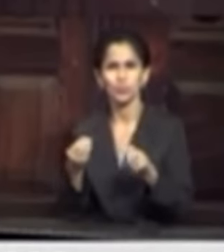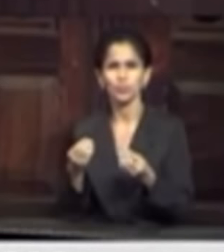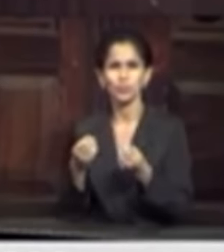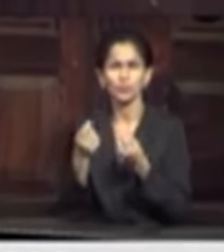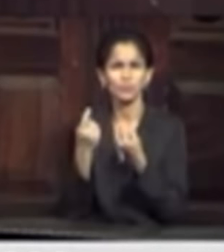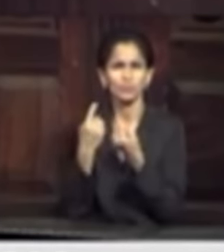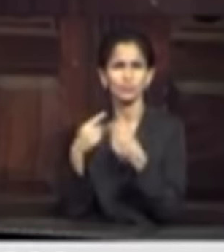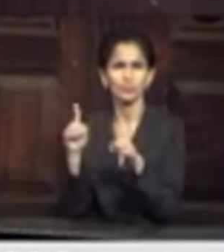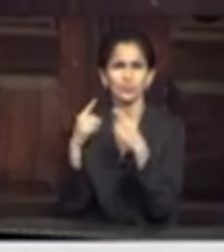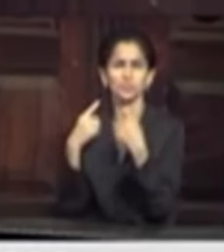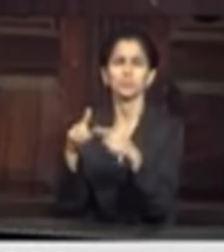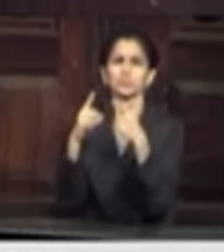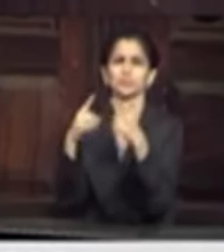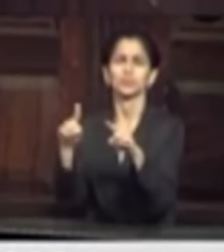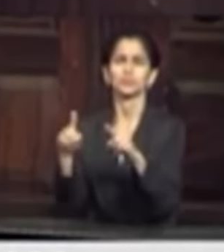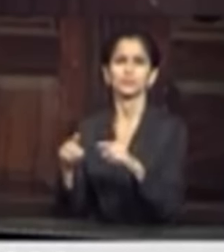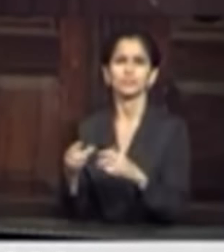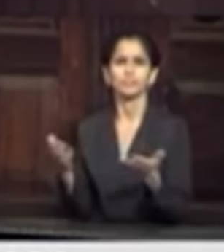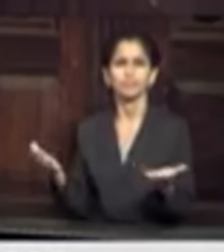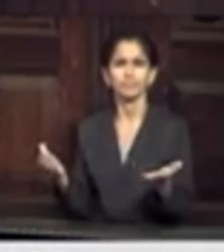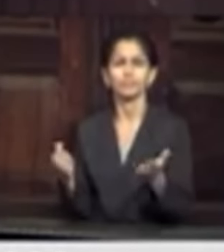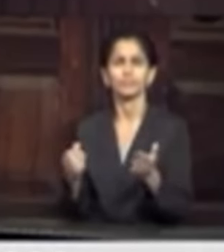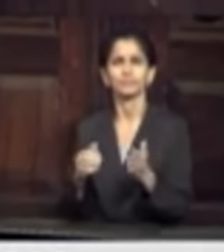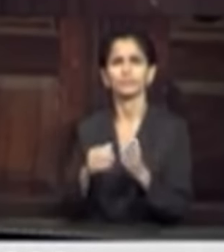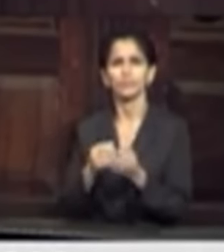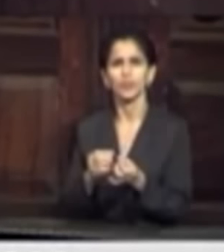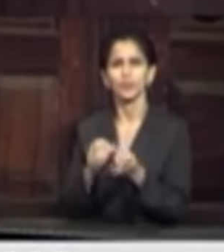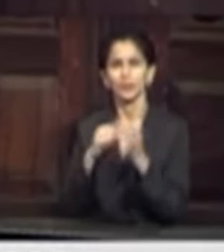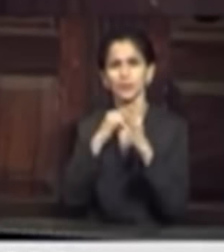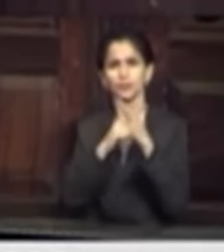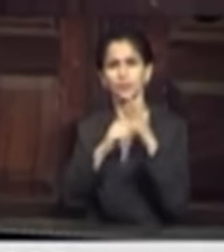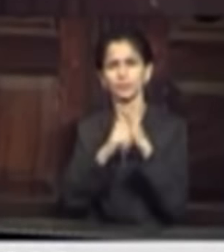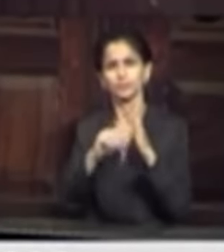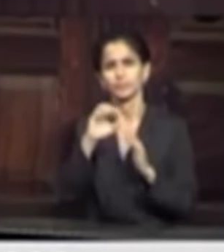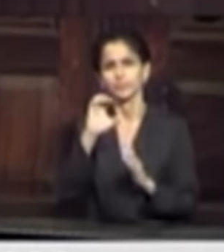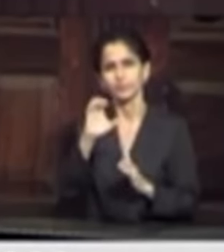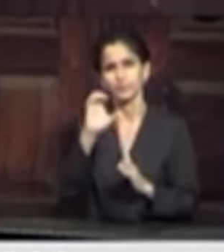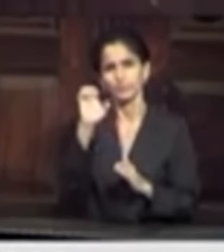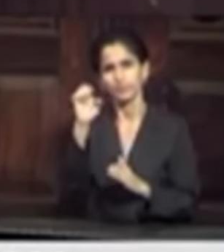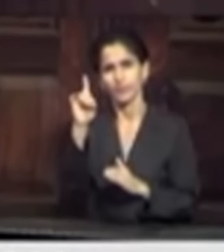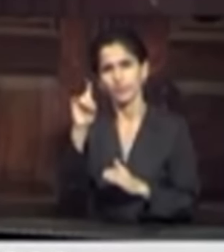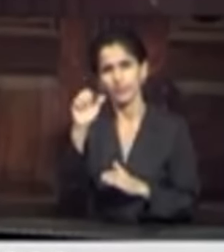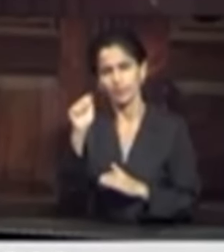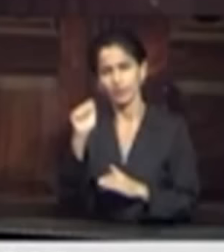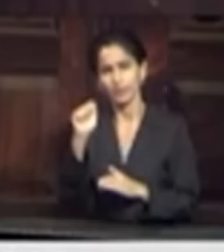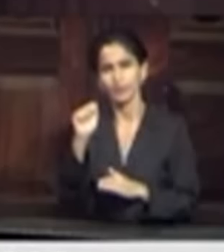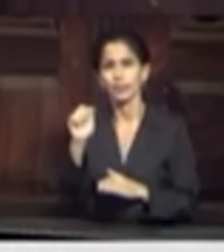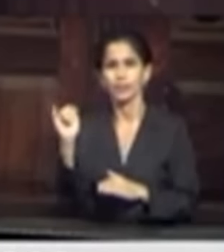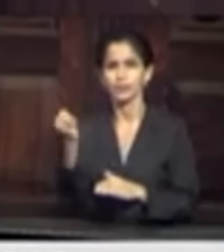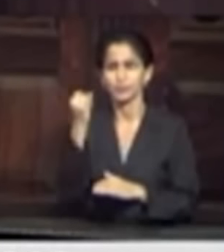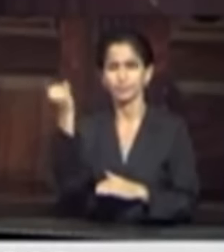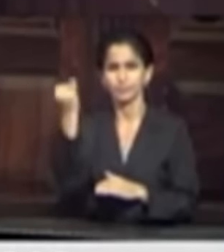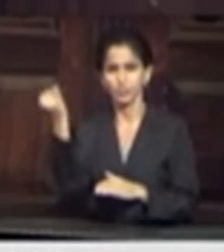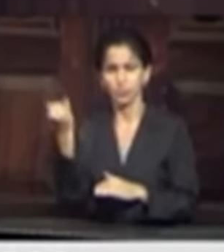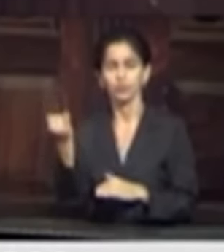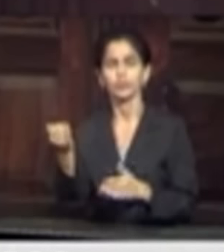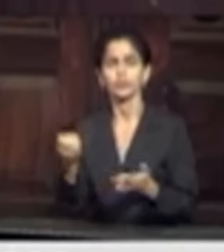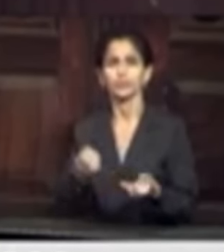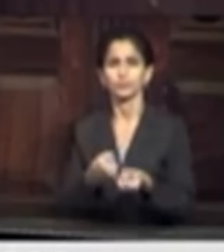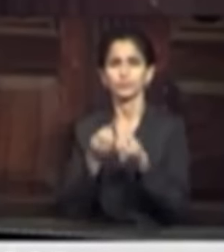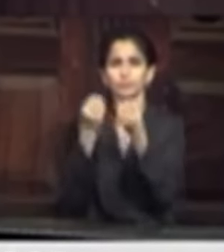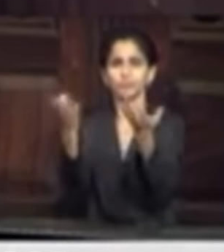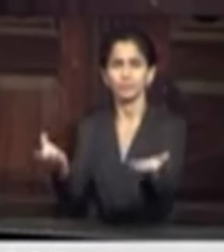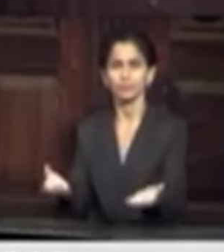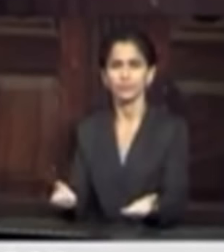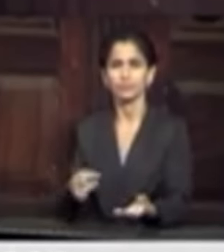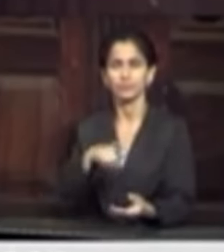conspiração para pegar uma empresa como a SEDAI, importante como a SEDAI, para entregar aqueles que